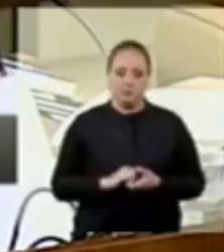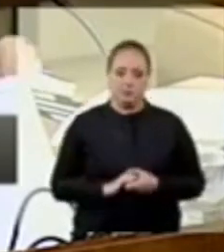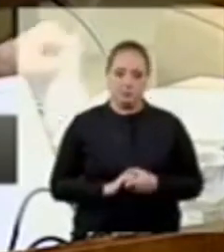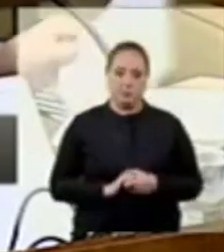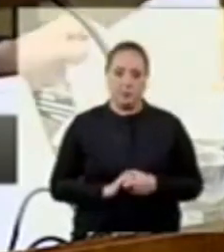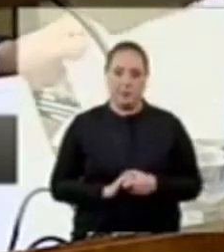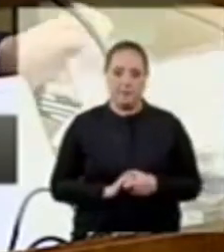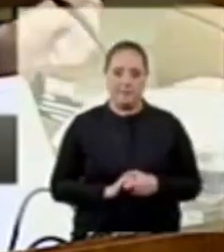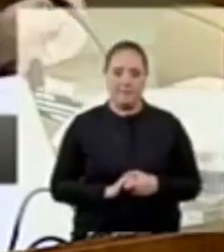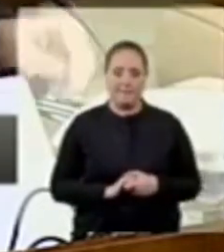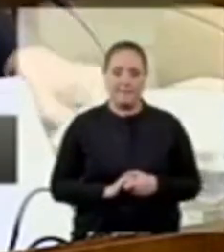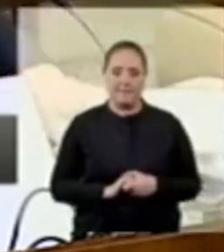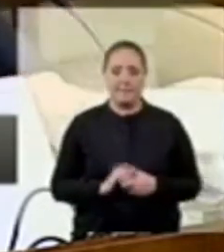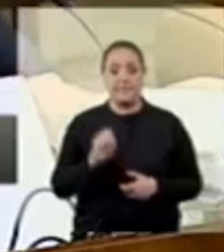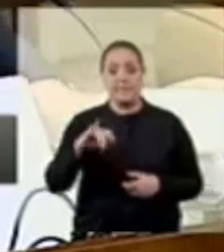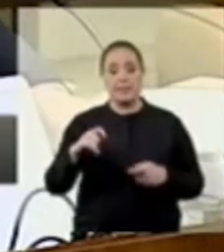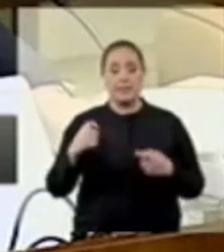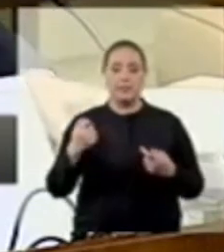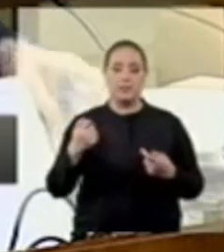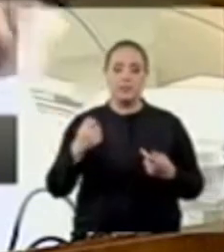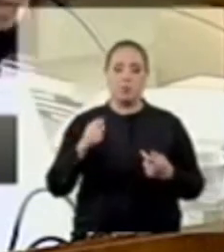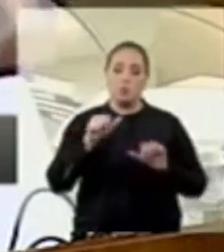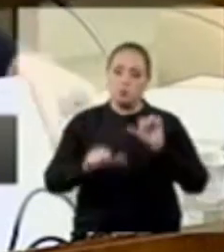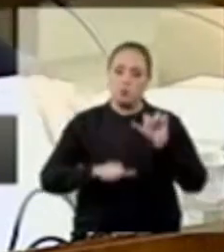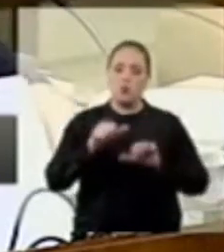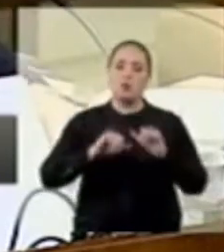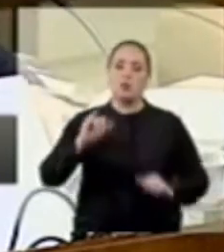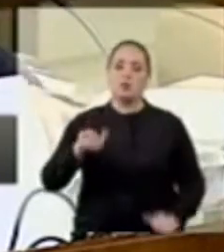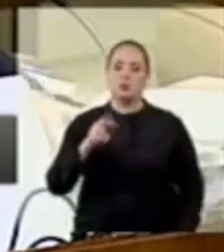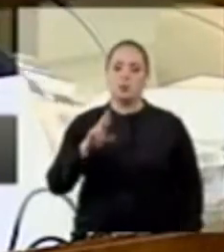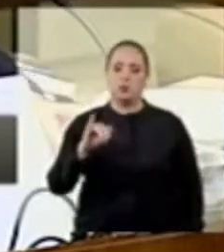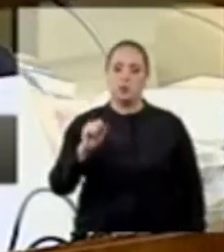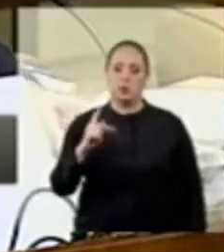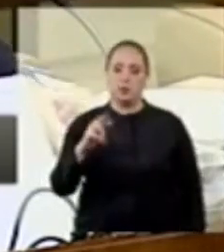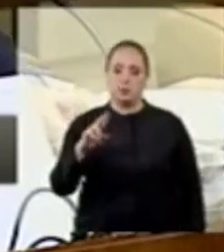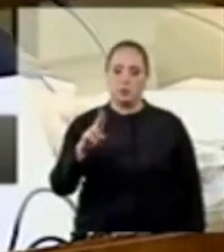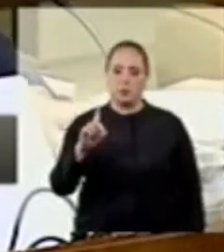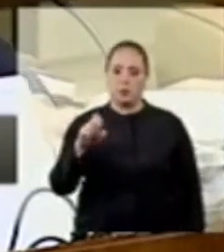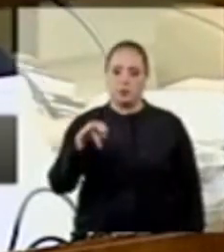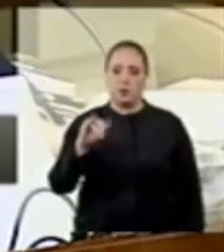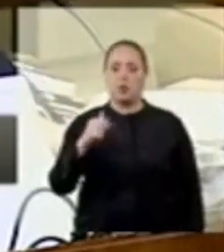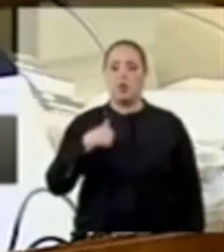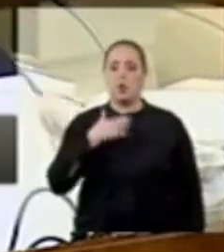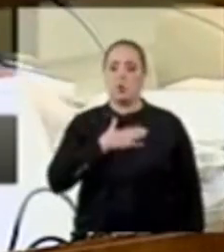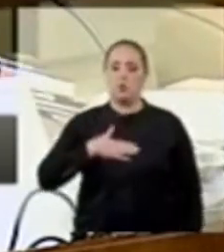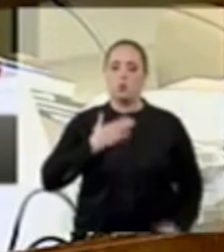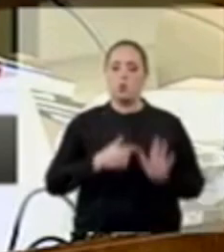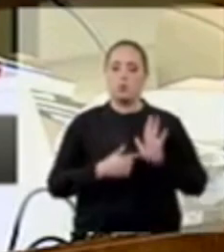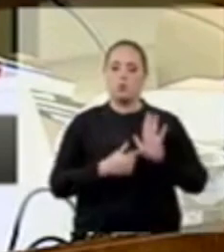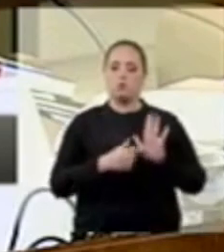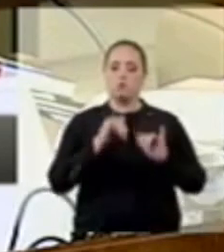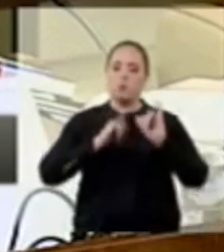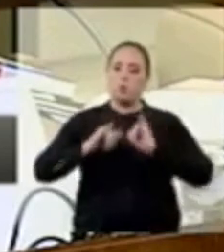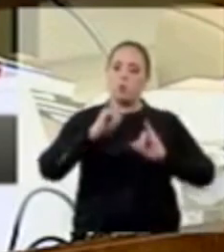se for o caso de alterar a jurisprudência para essa posição intermediária eu gostaria de trazer a seguinte informação